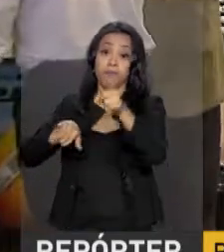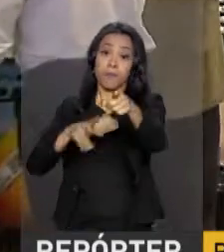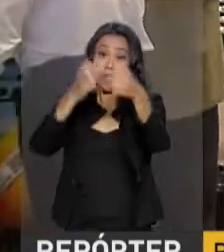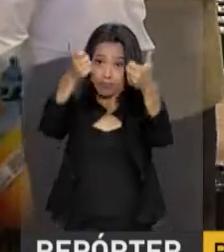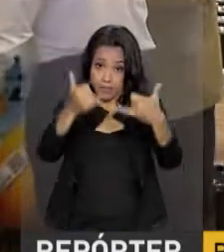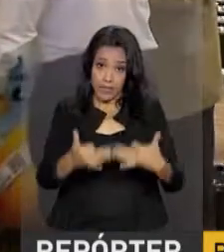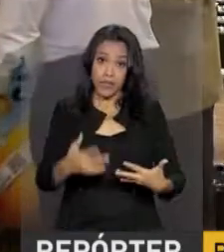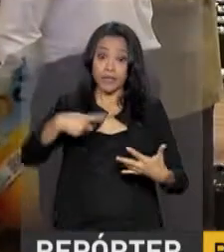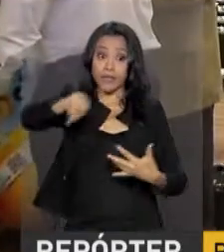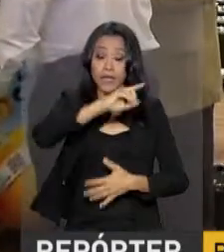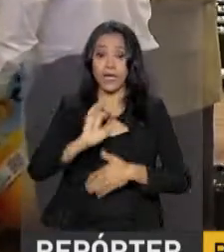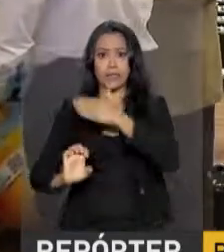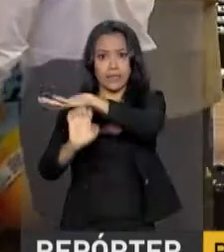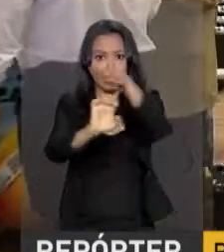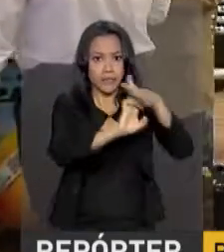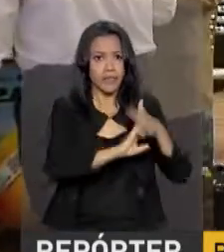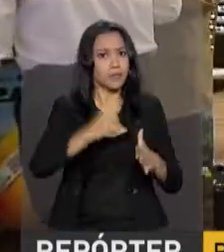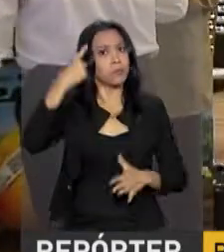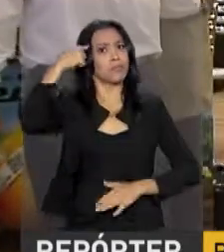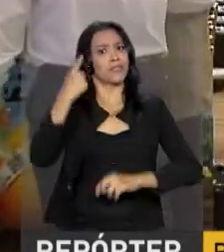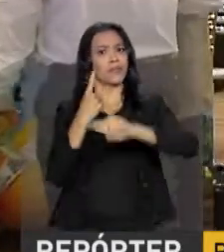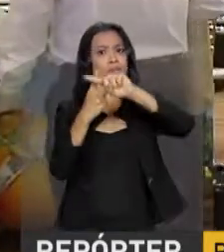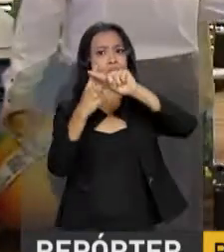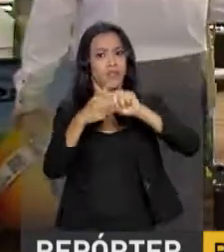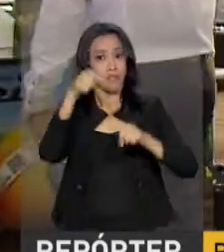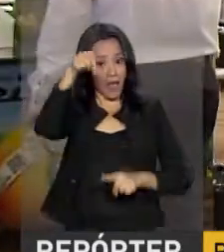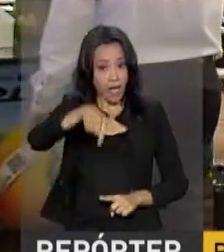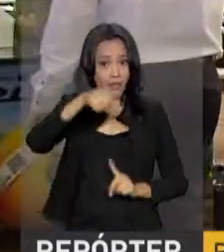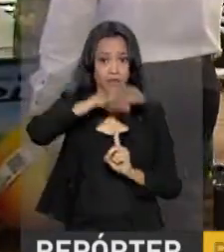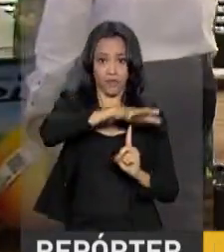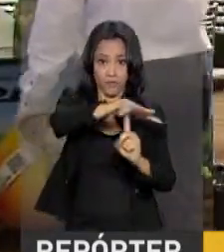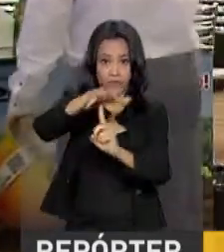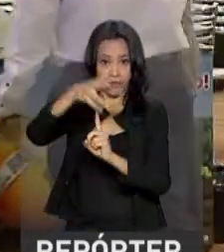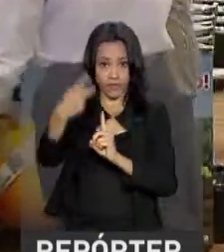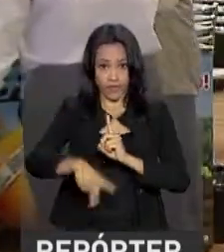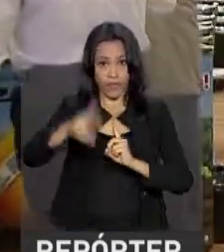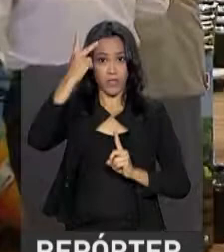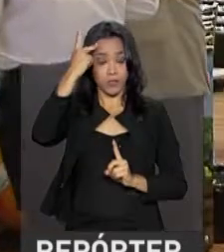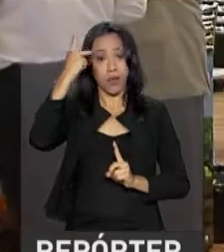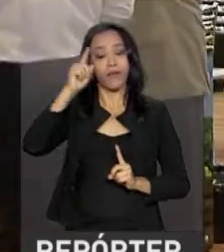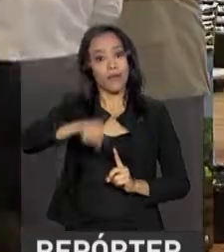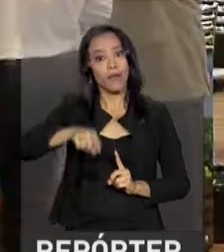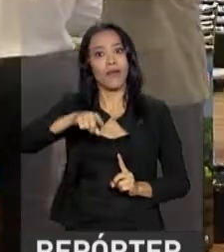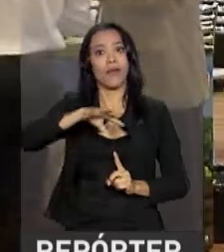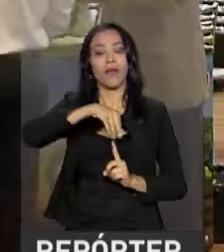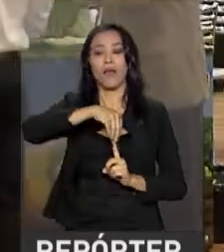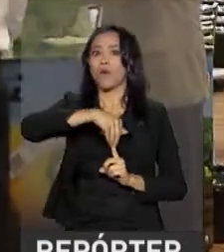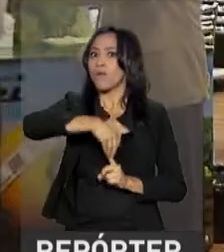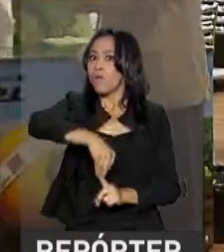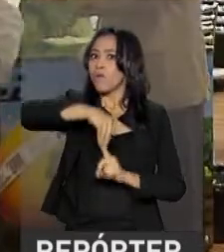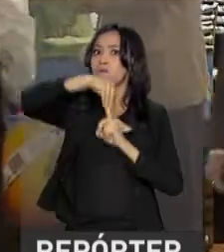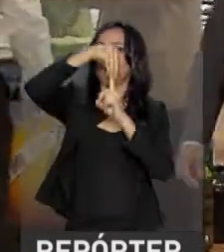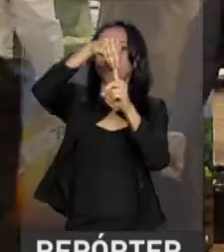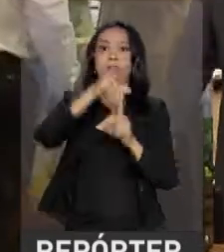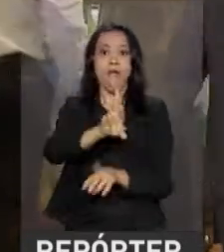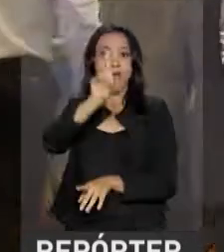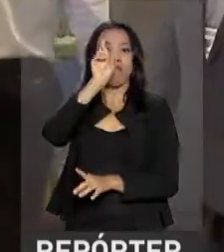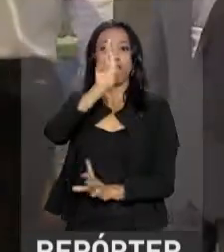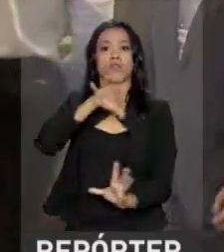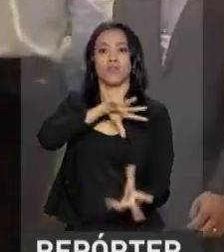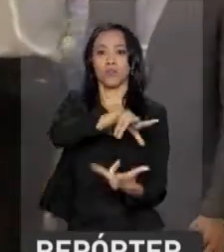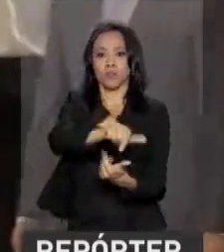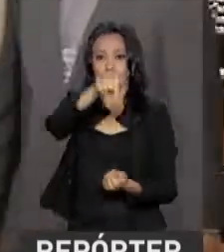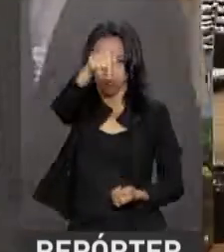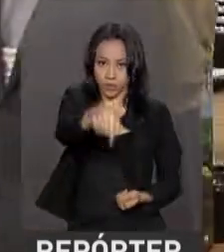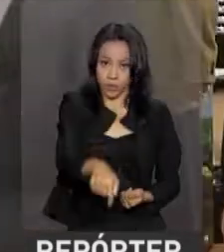nesta feira e congresso que acontece em são paulo e é considerada a maior do mundo nos quatro dias de a passou cerca